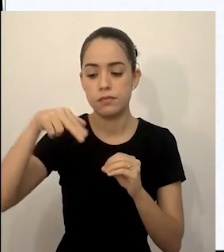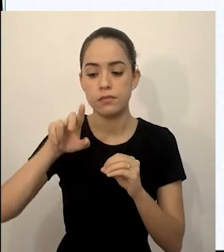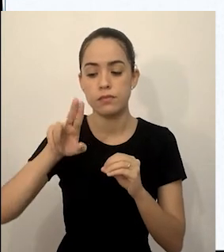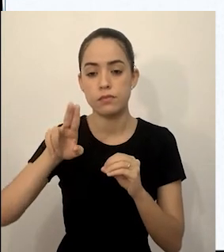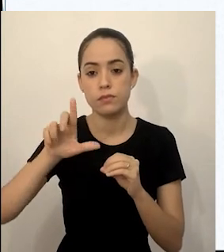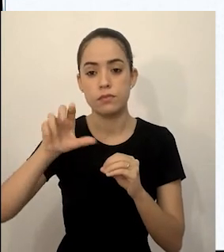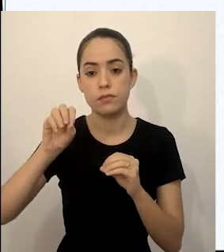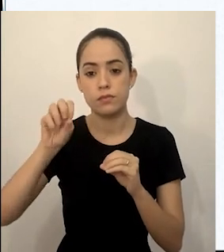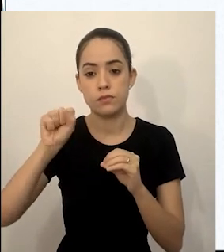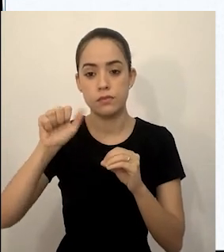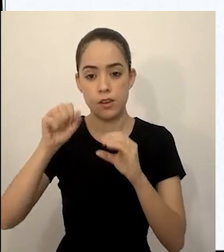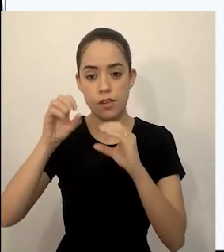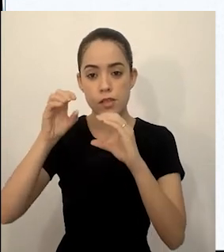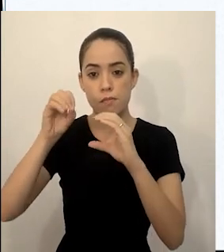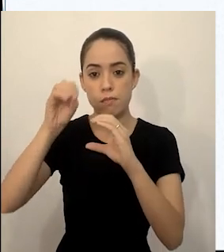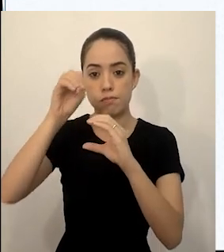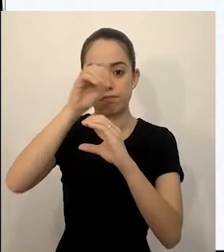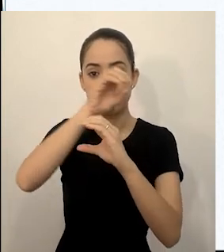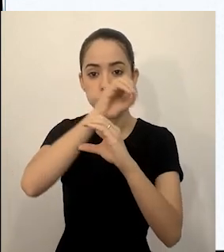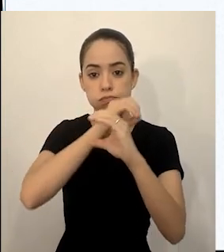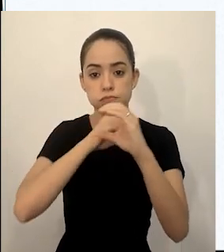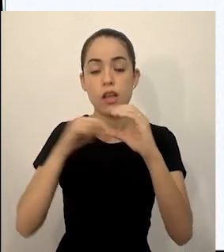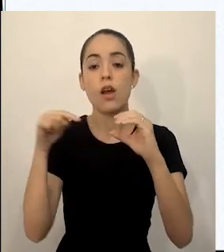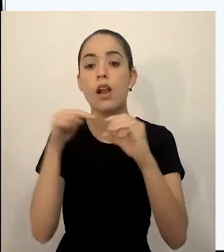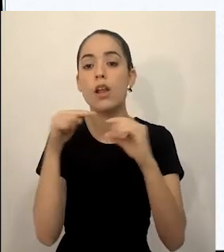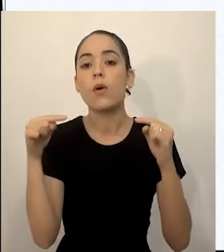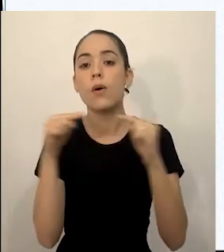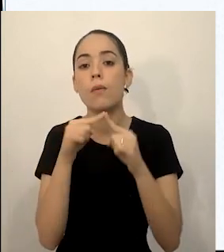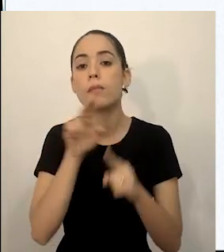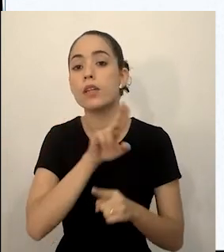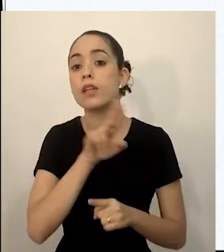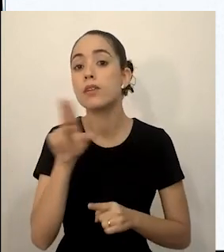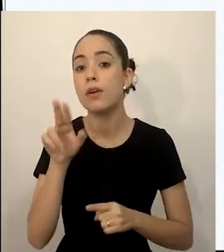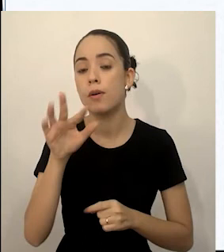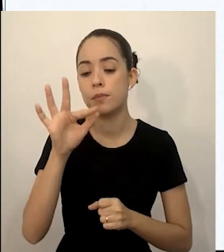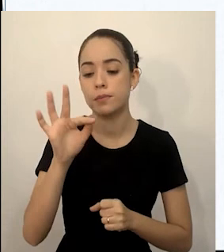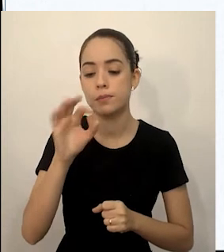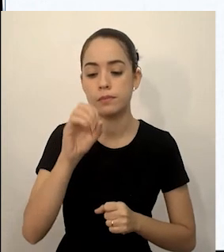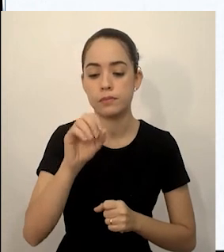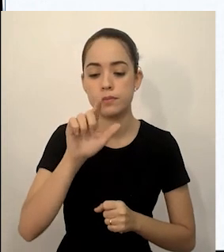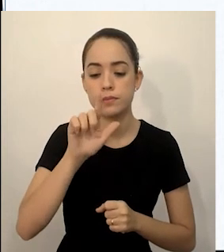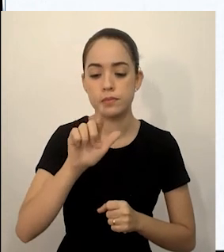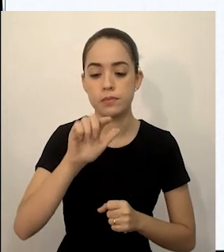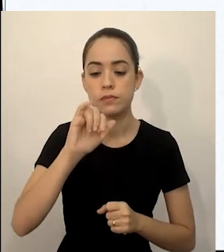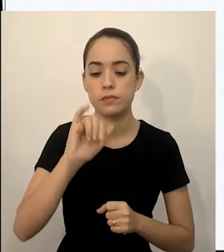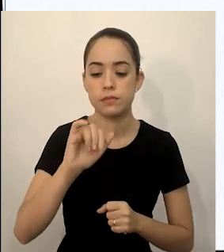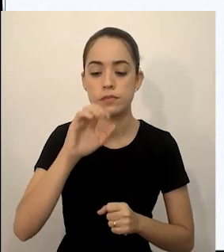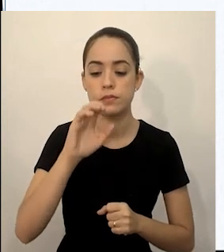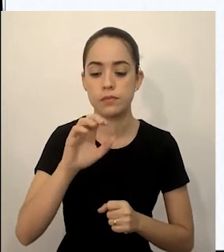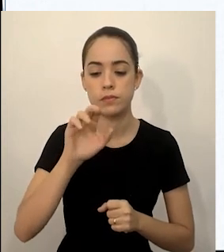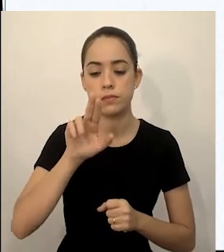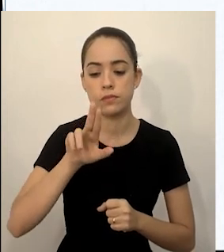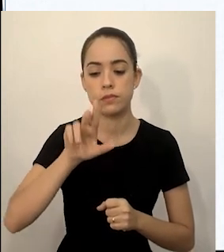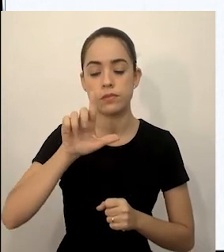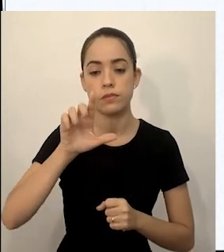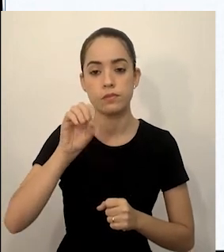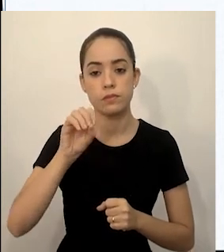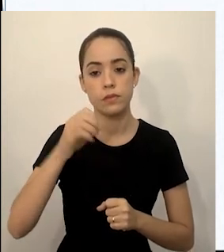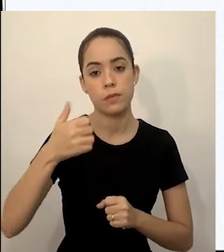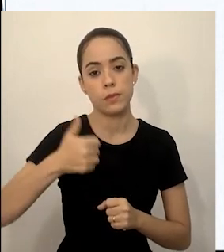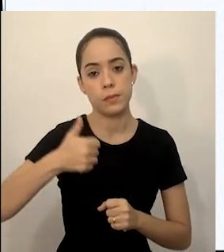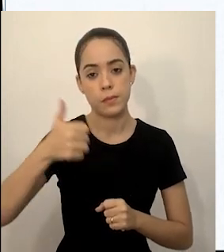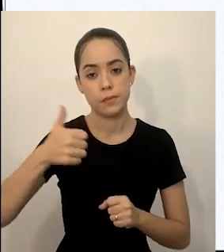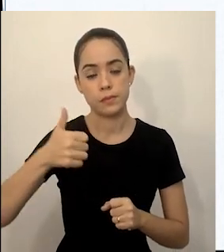da granulosa, damos o nome de folículo primário.